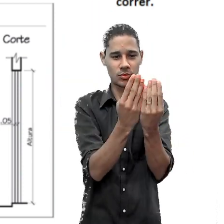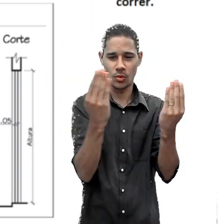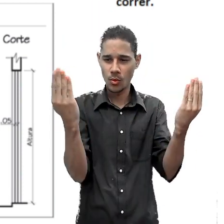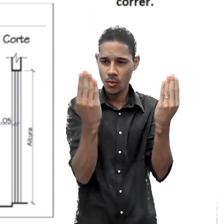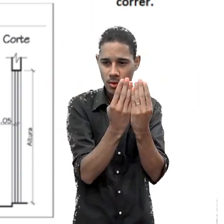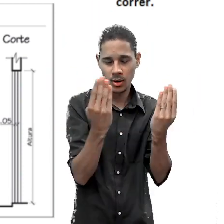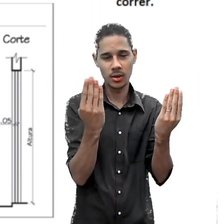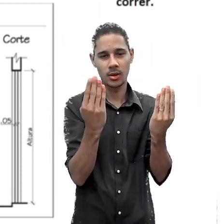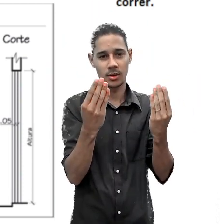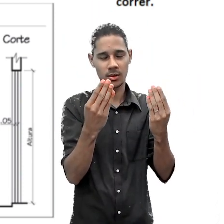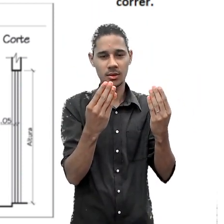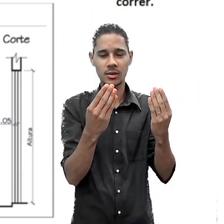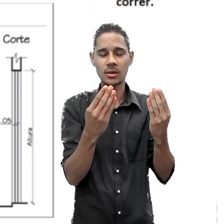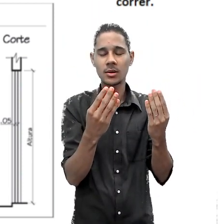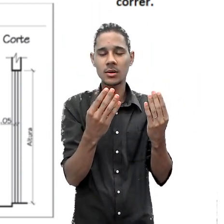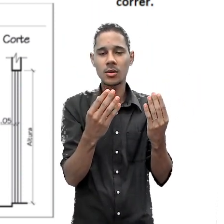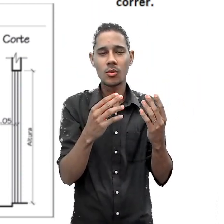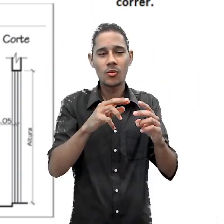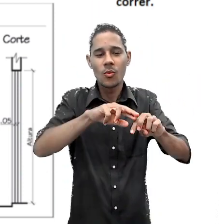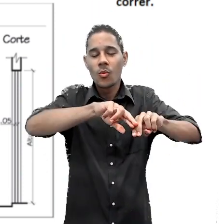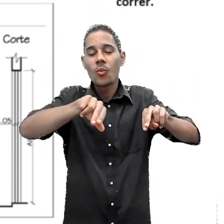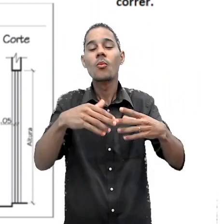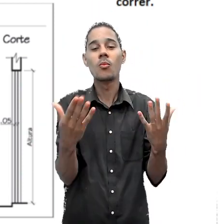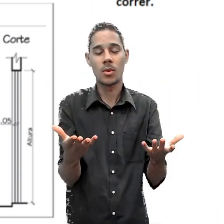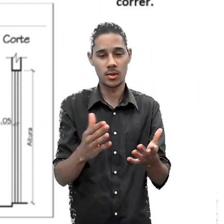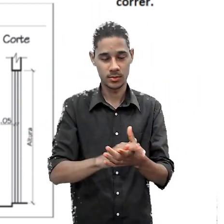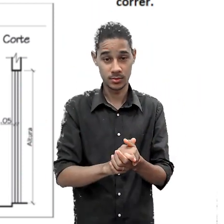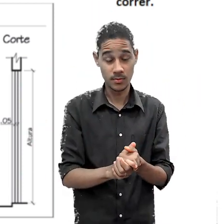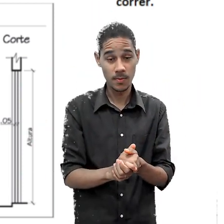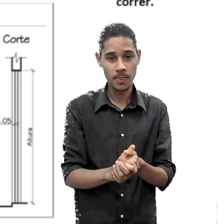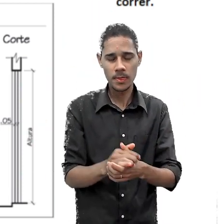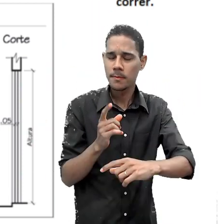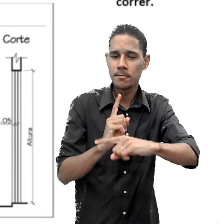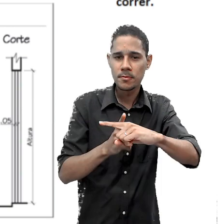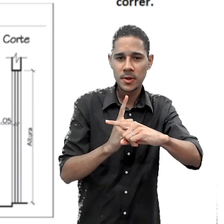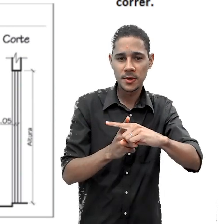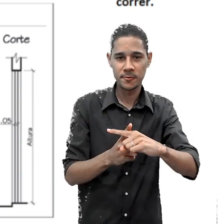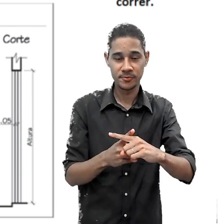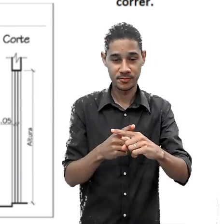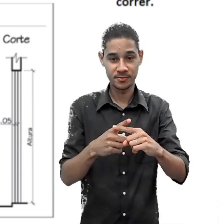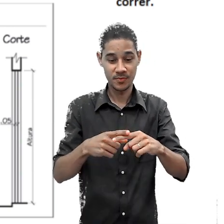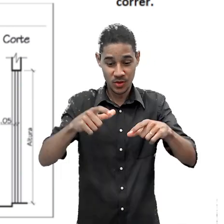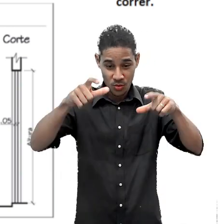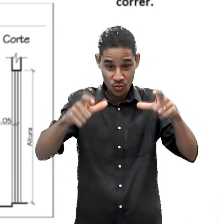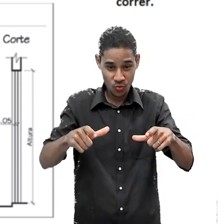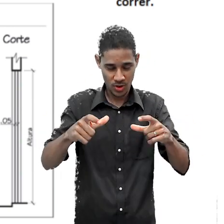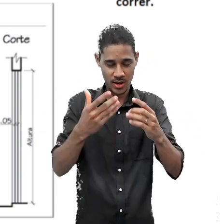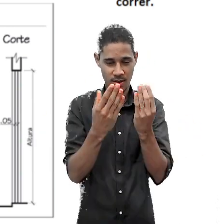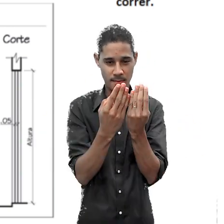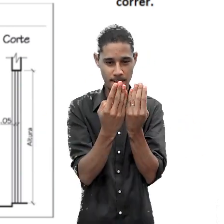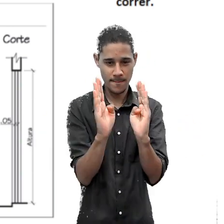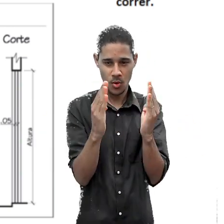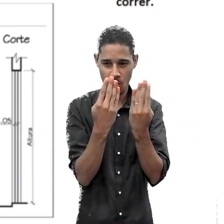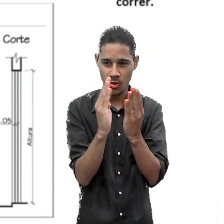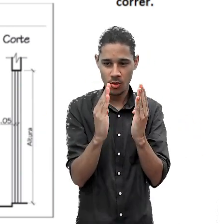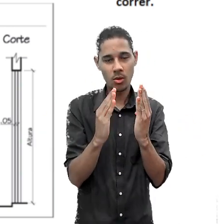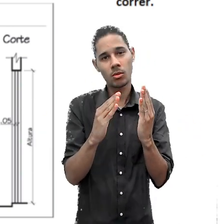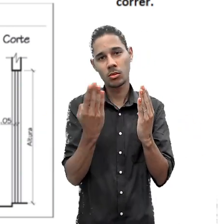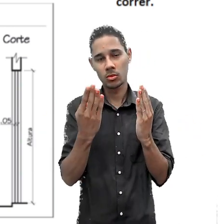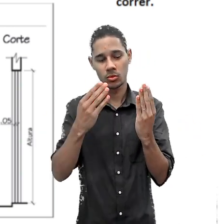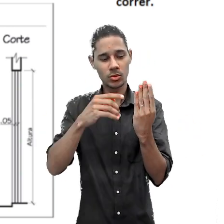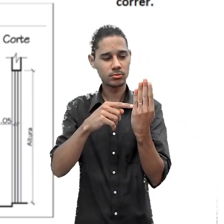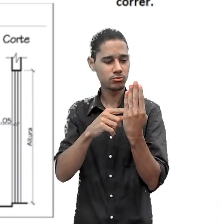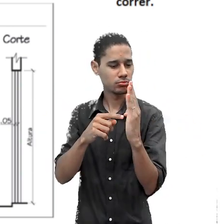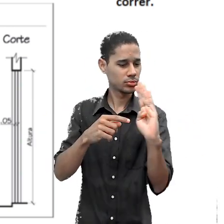articuladas e sanfonadas, porque o ambiente onde a porta abre, né? O espaço de giro